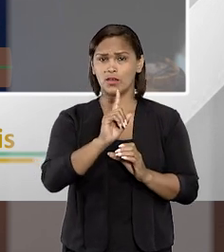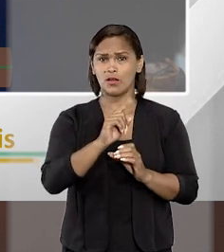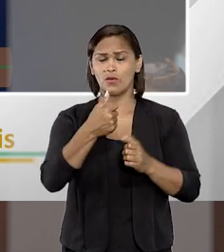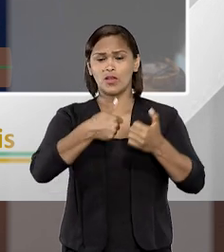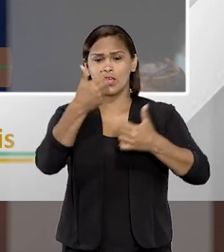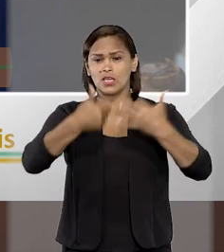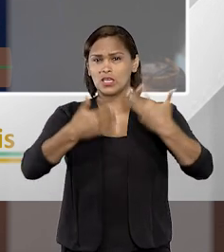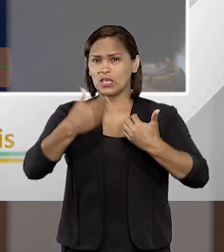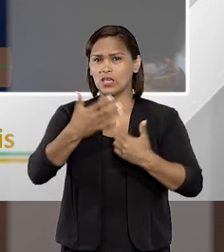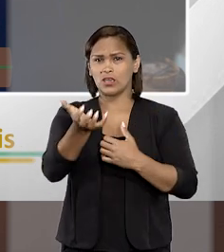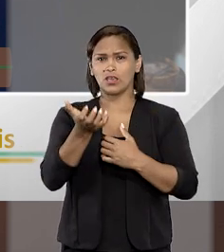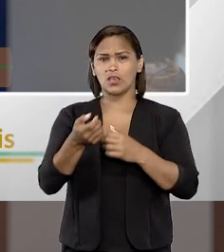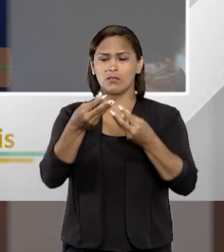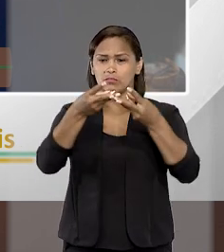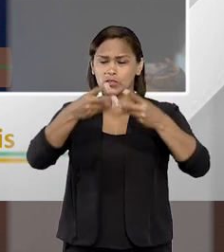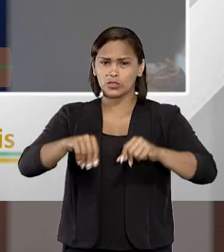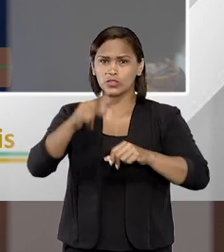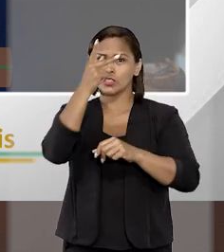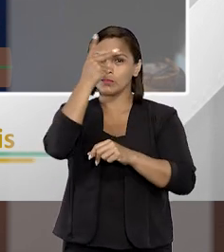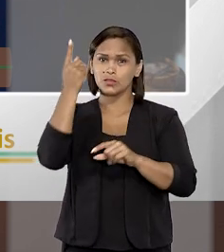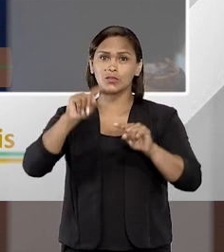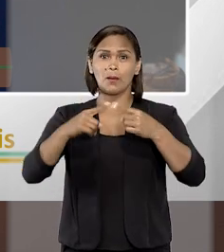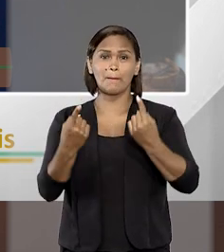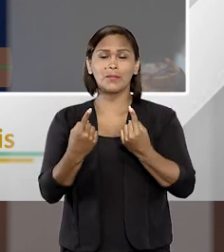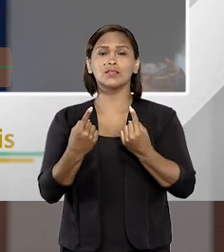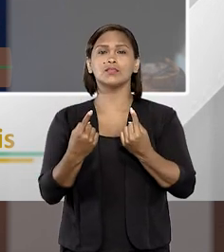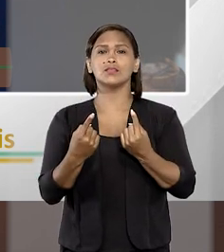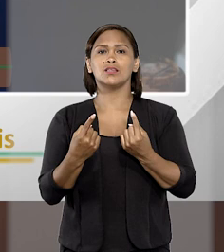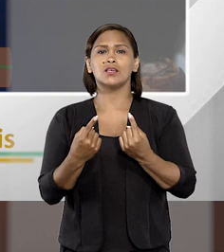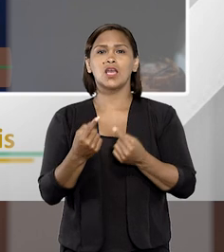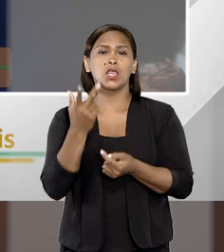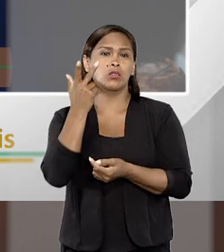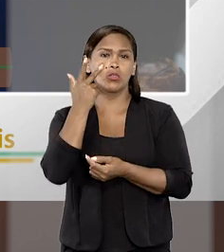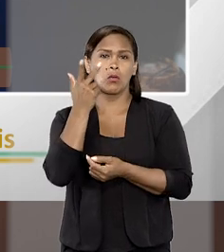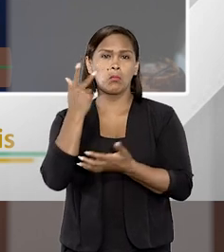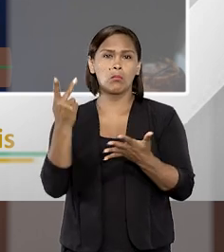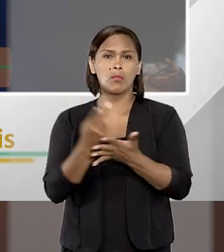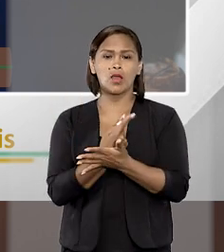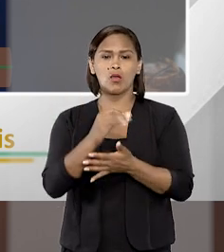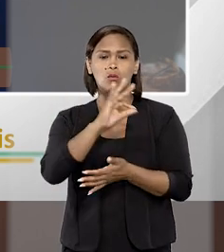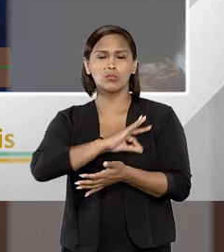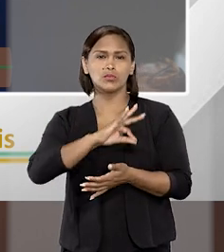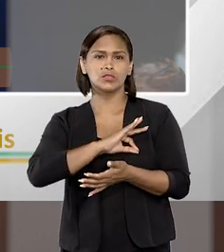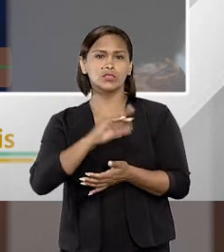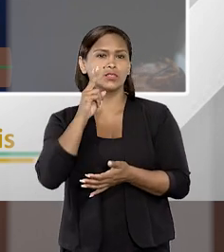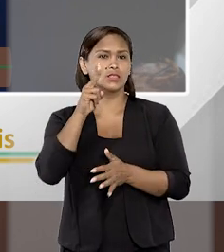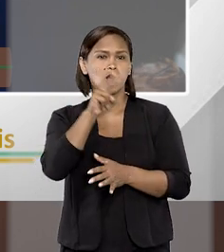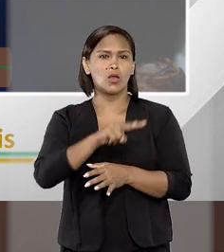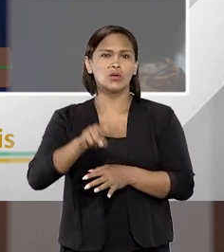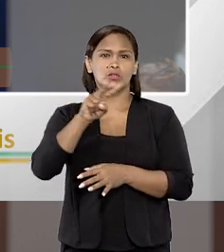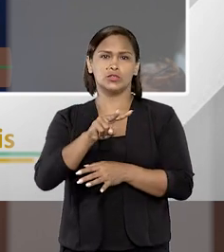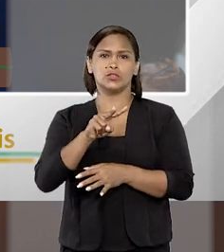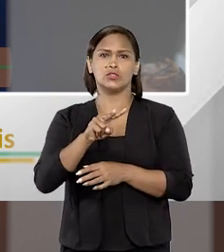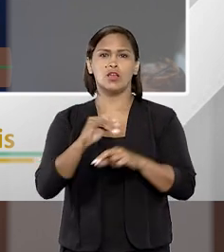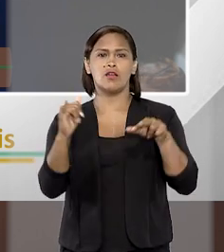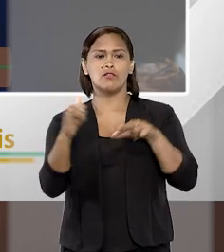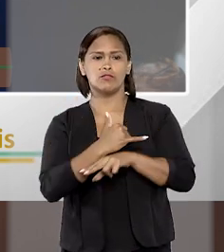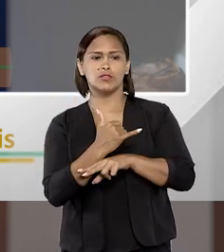com a intenção de prejudicar alguém mas é muito autoridade policial diante